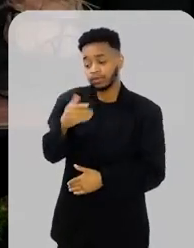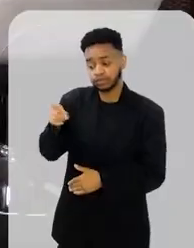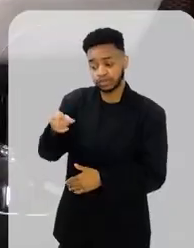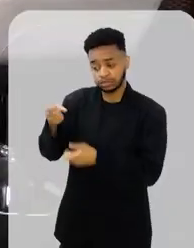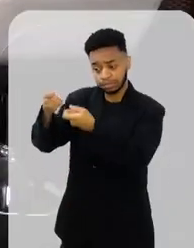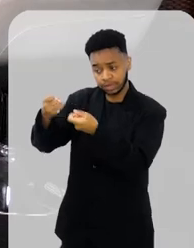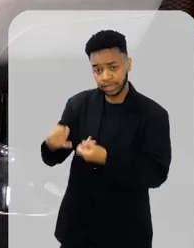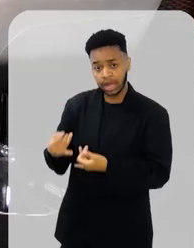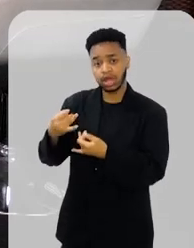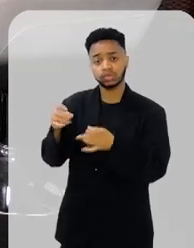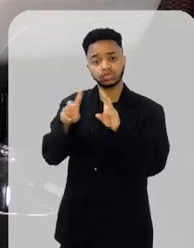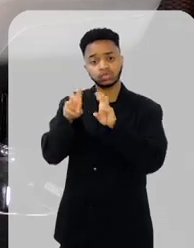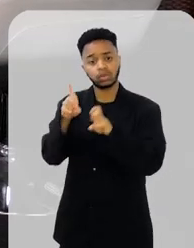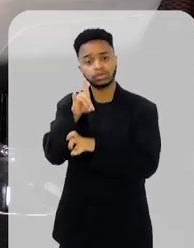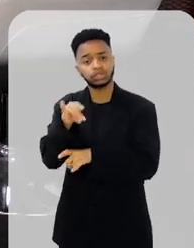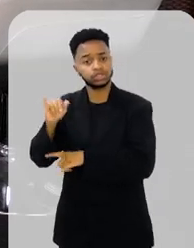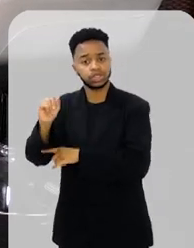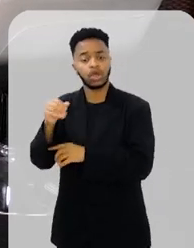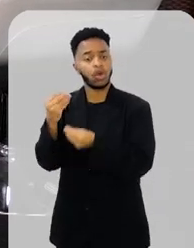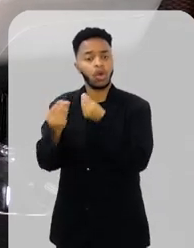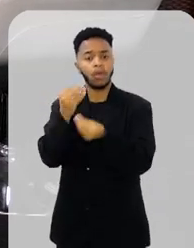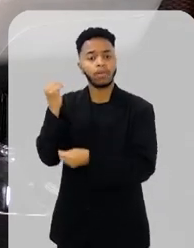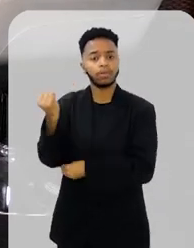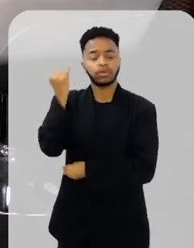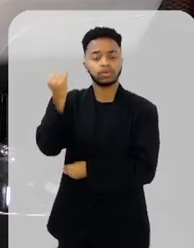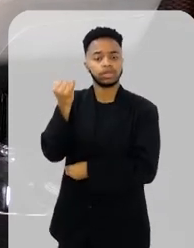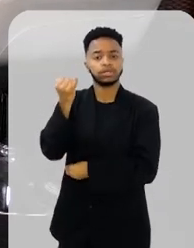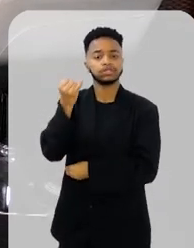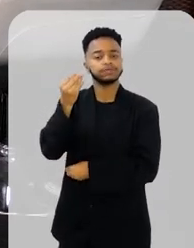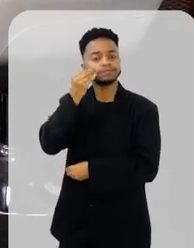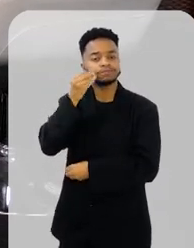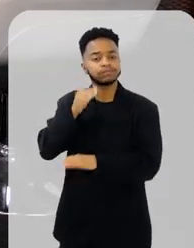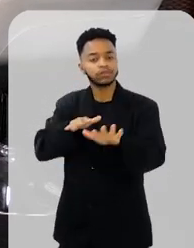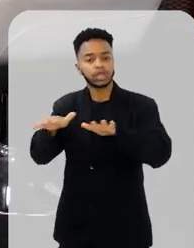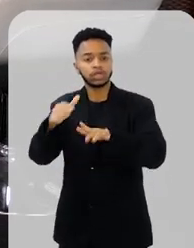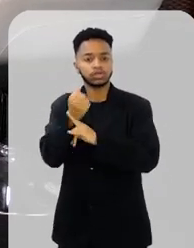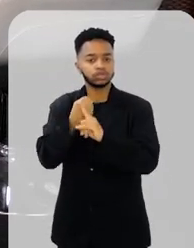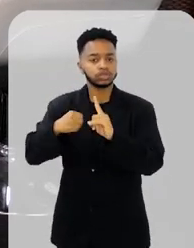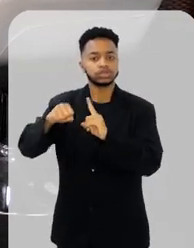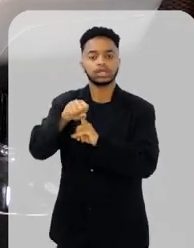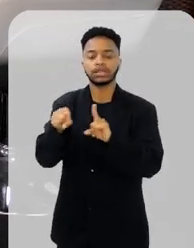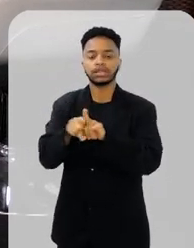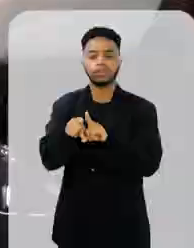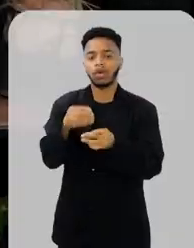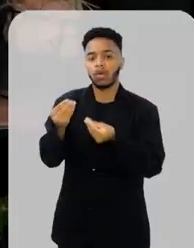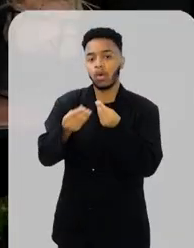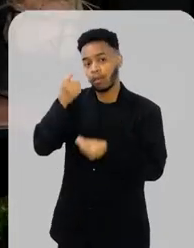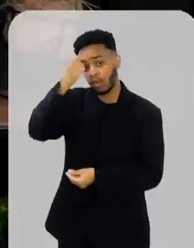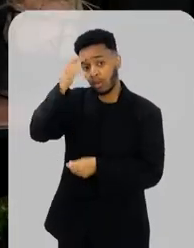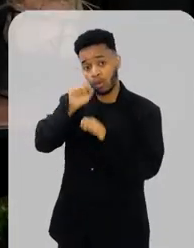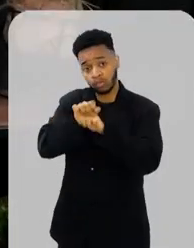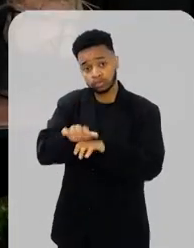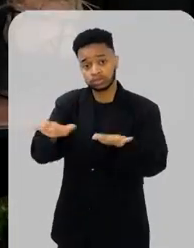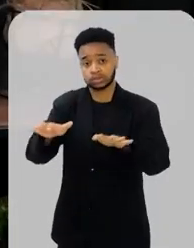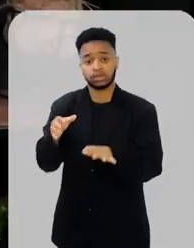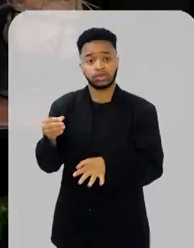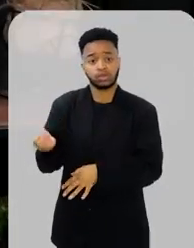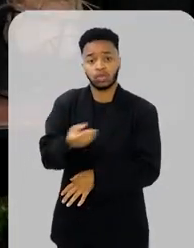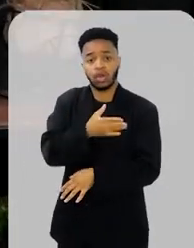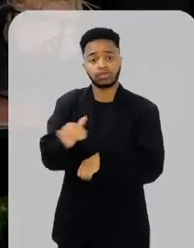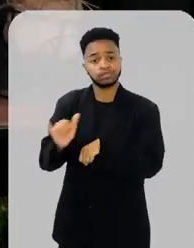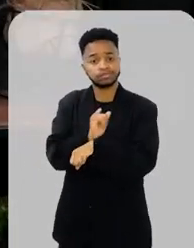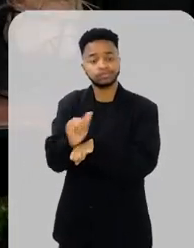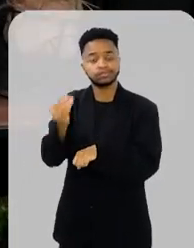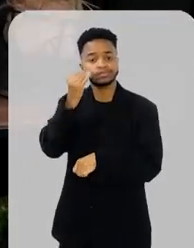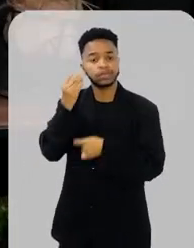trazendo a importância dessa data em termos de mobilização da sociedade e conscientização para novos